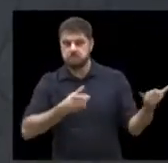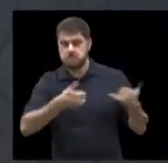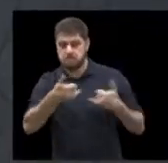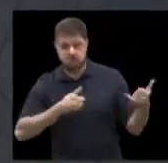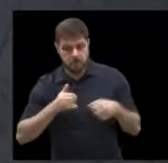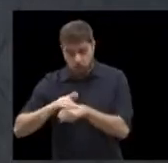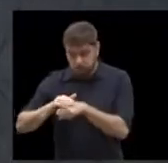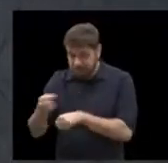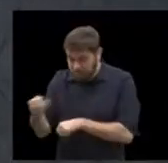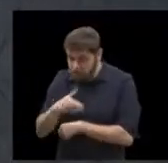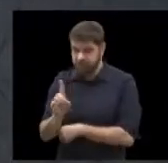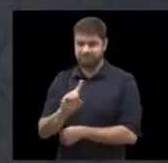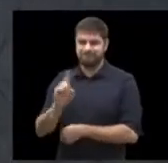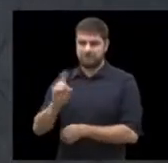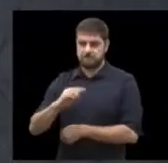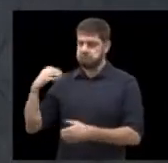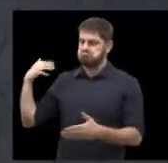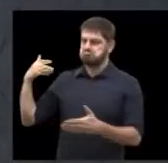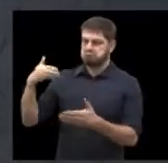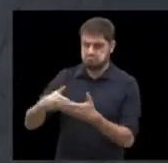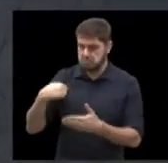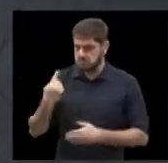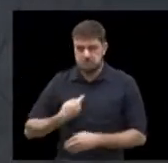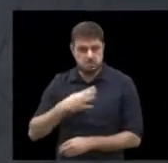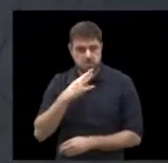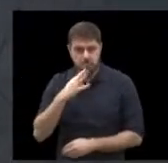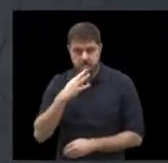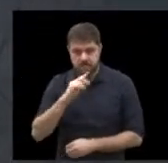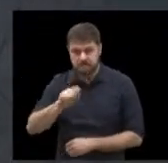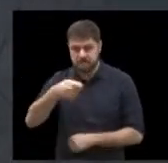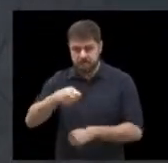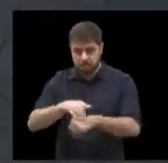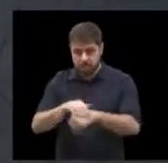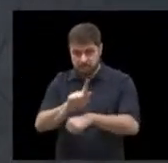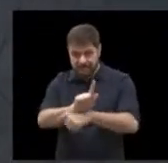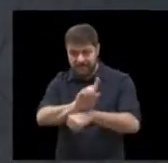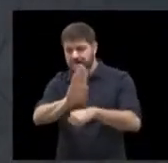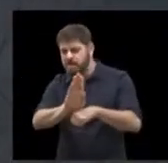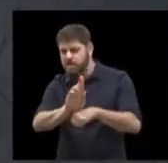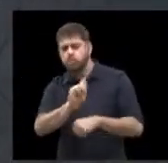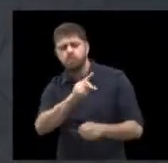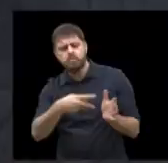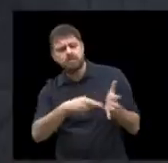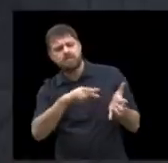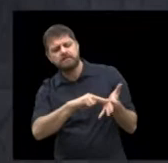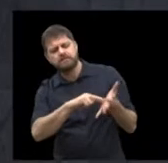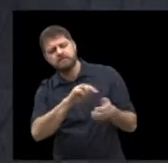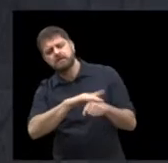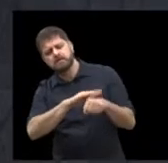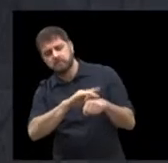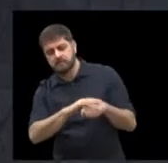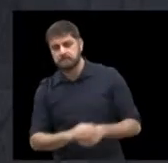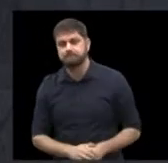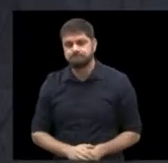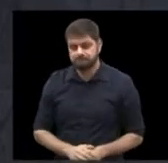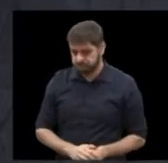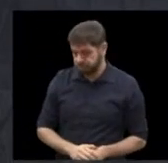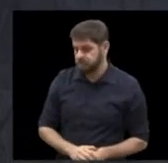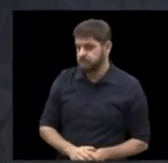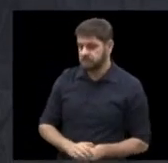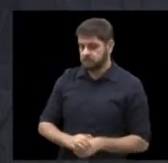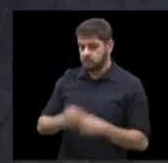uma doença nova, para a gente que é a Guillain-Barré. Doutor, o que é essa doença? Patologia